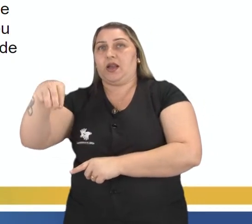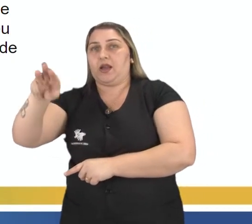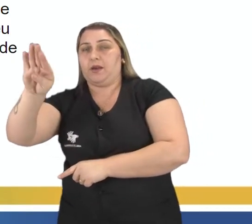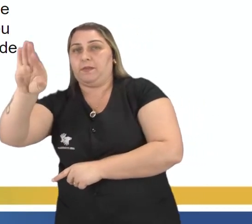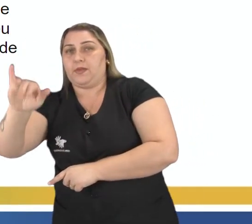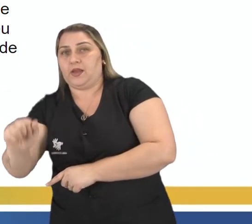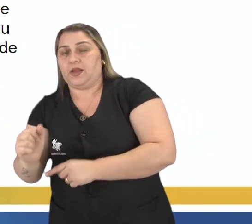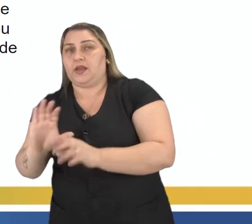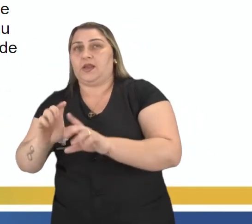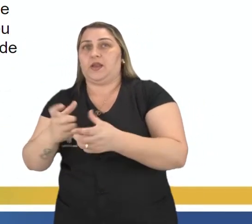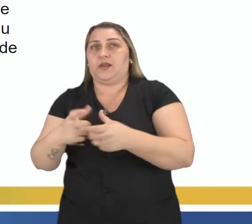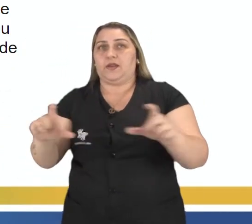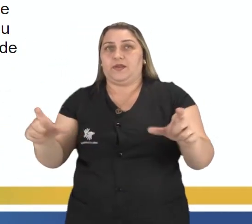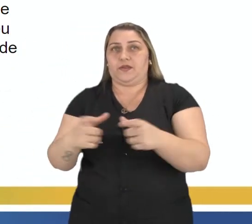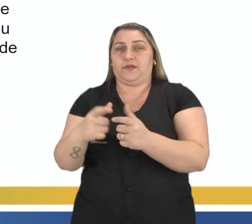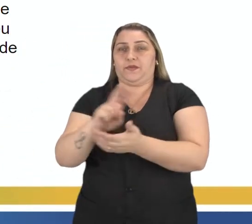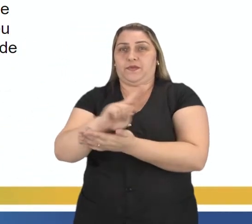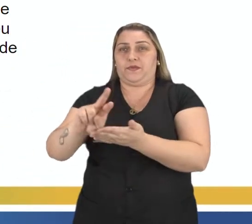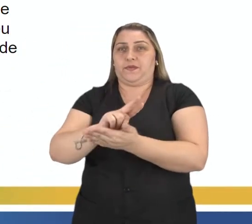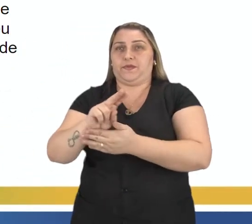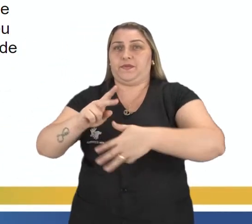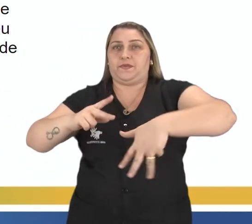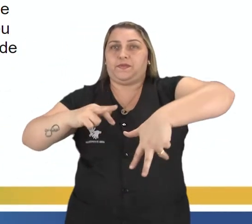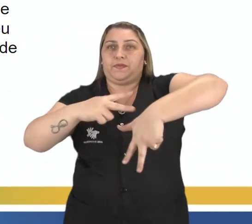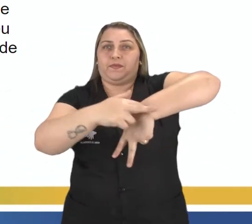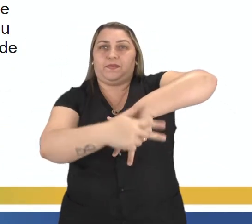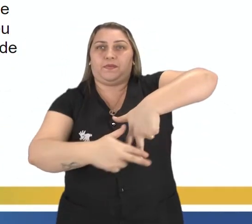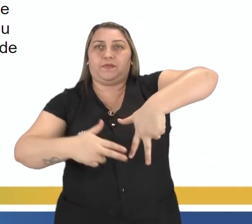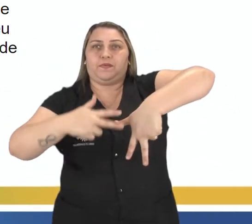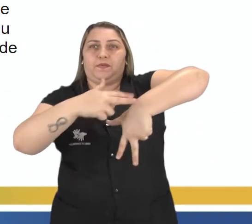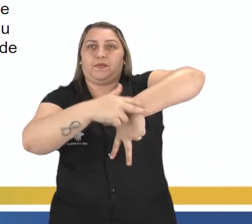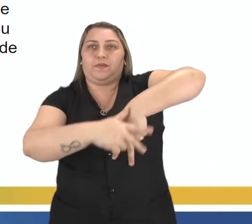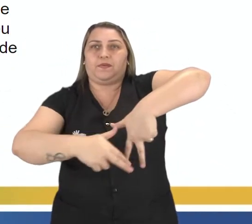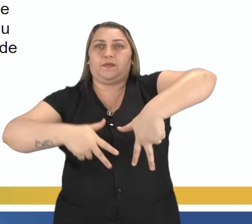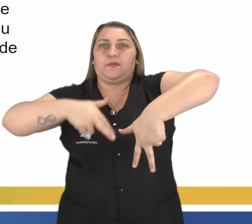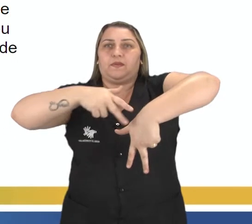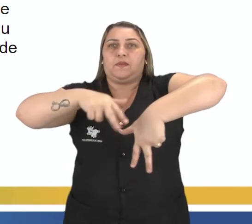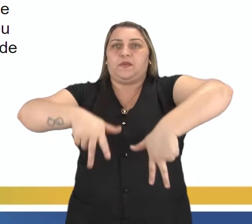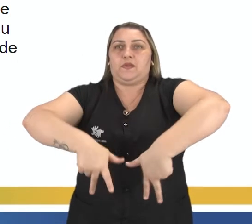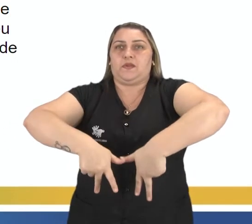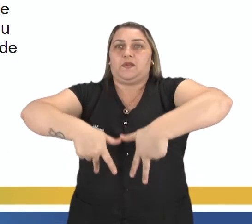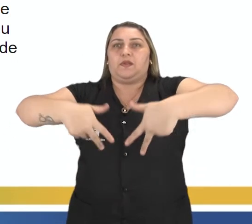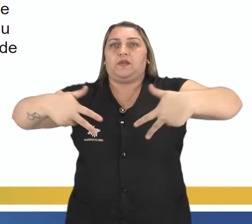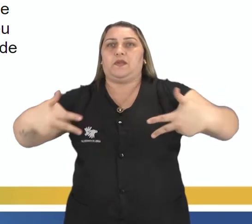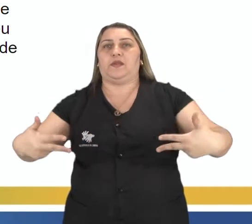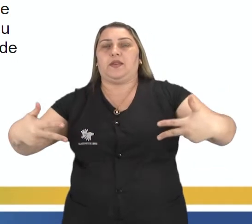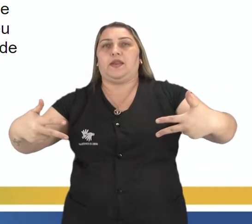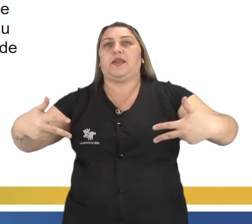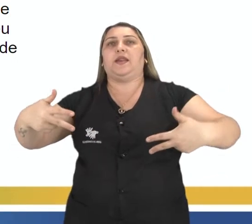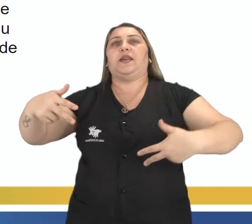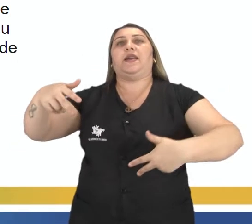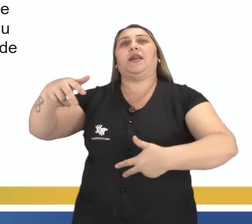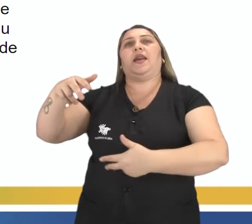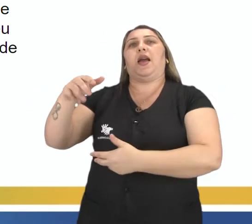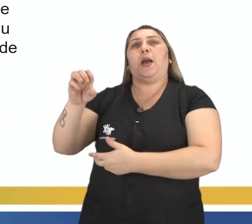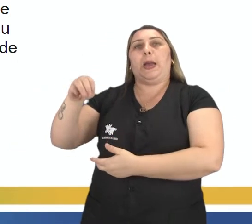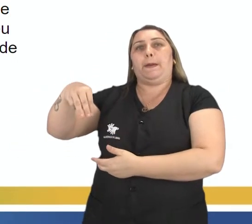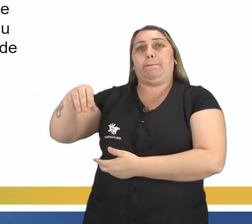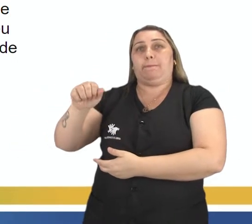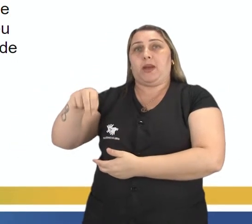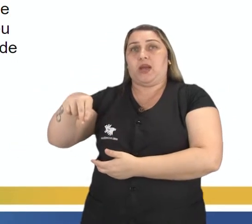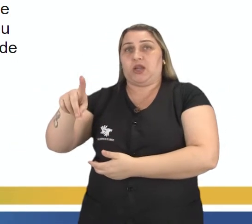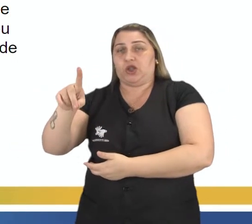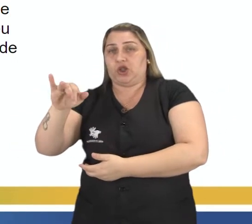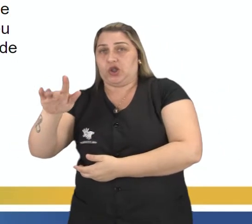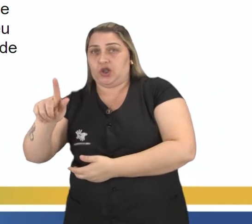a partir da junção de várias etnias, as mandigas, né? E a partir dessas etnias que se formam para se